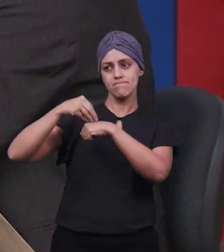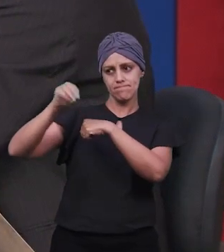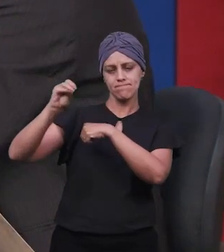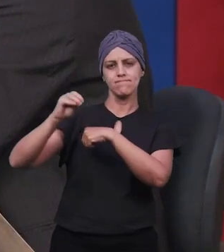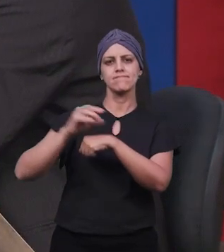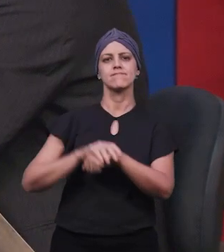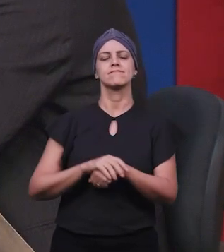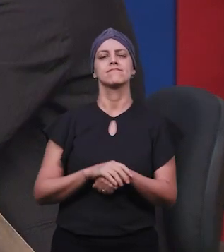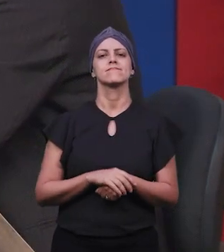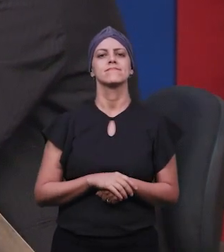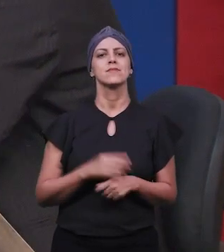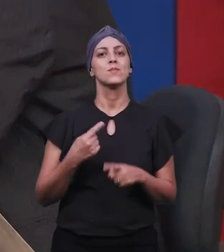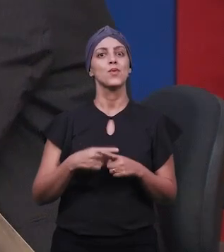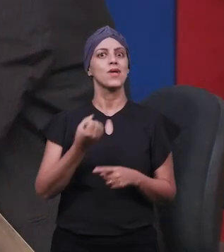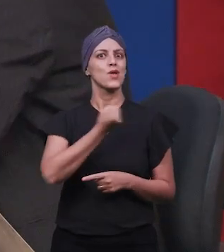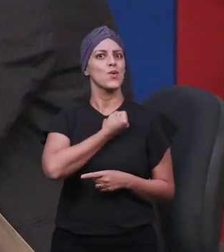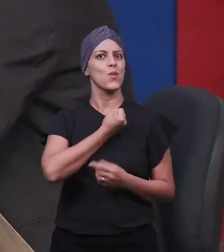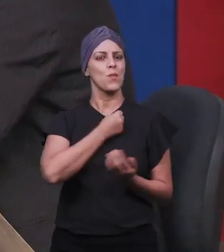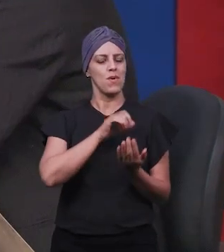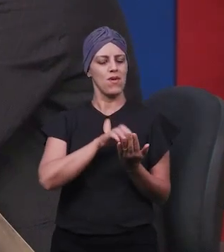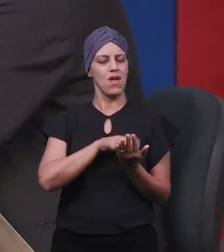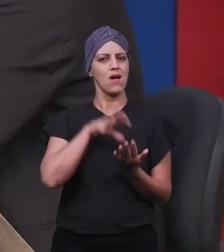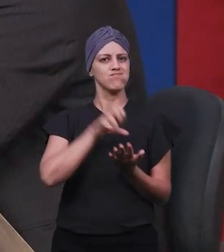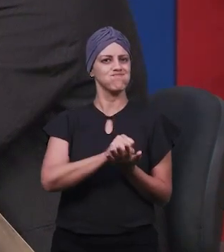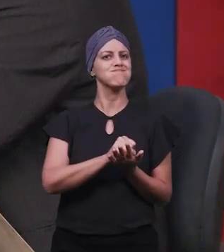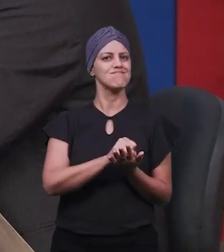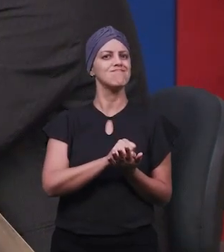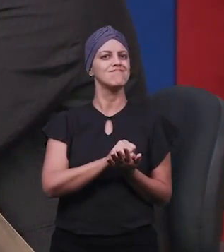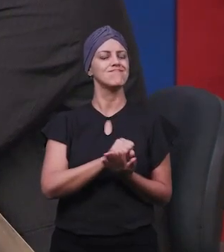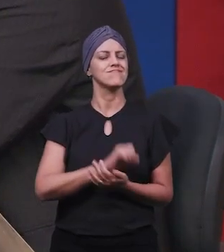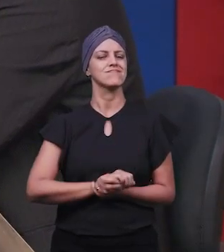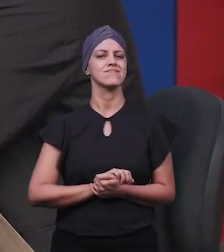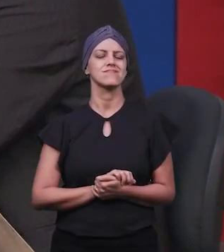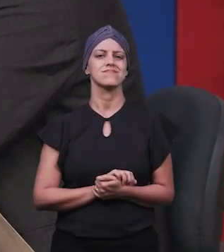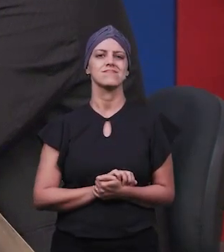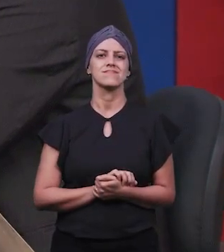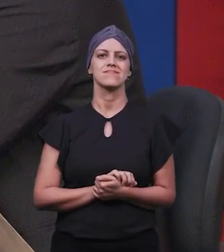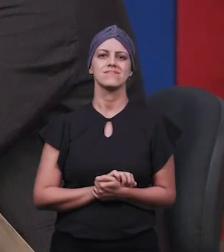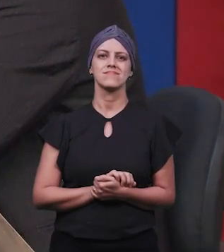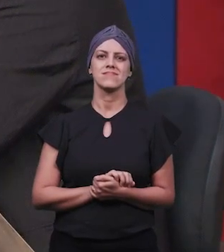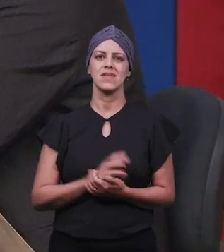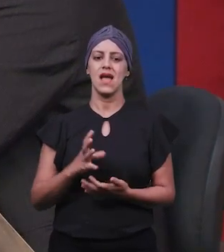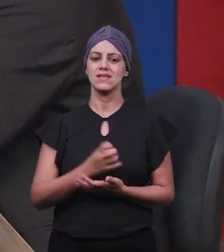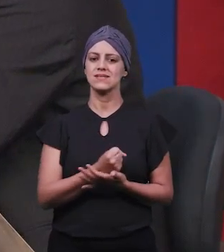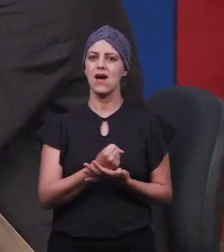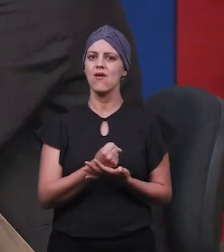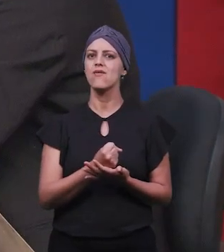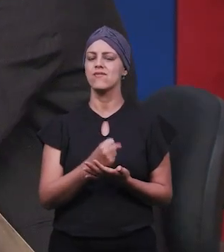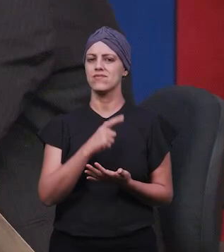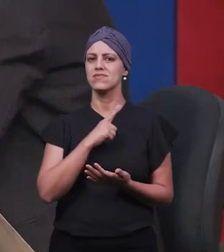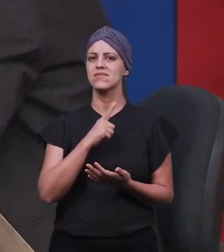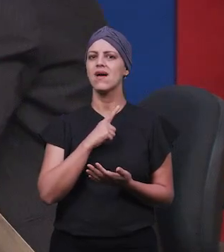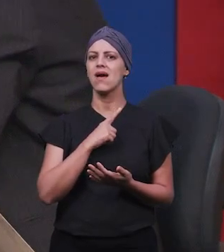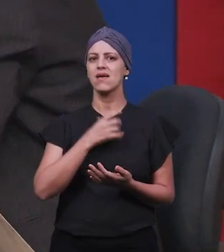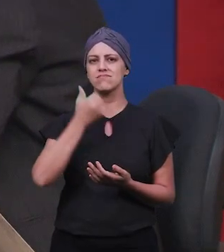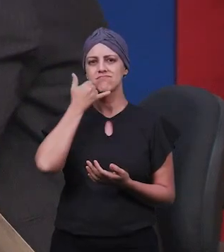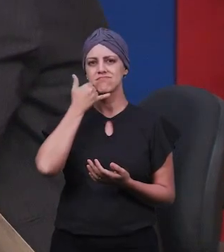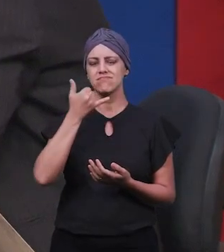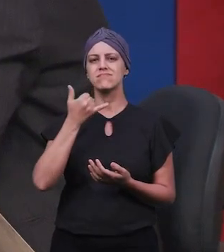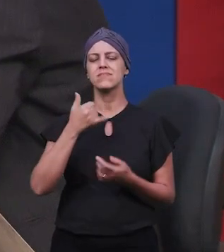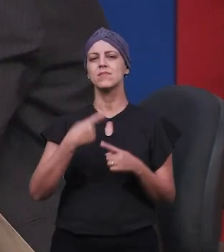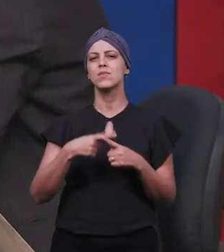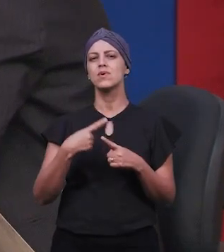ela tinha ligado então anteriormente já. Ela tinha ligado anteriormente, o telefone fica registrado no celular